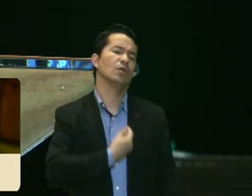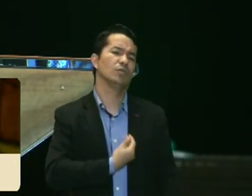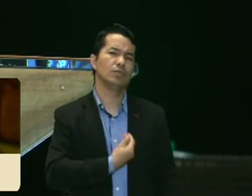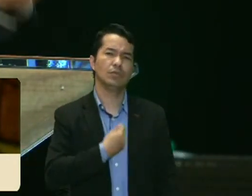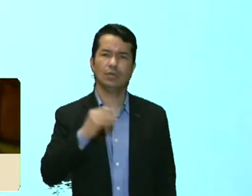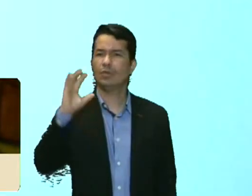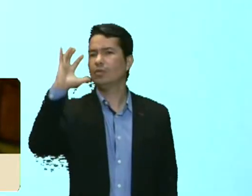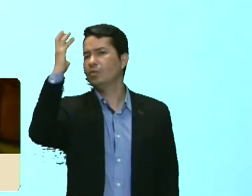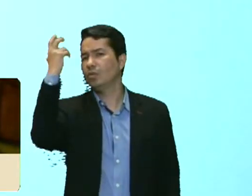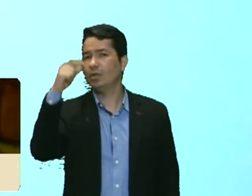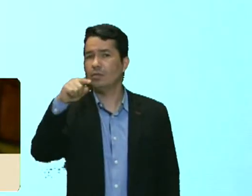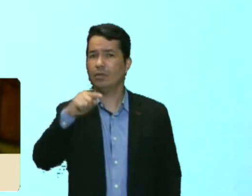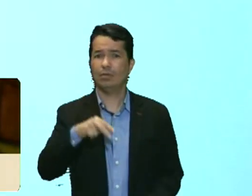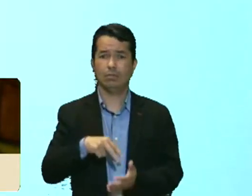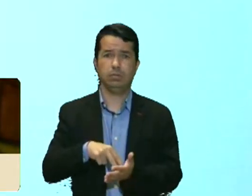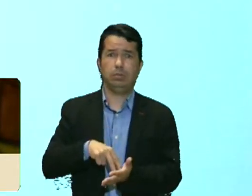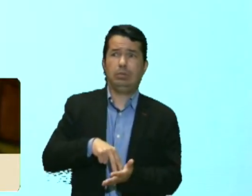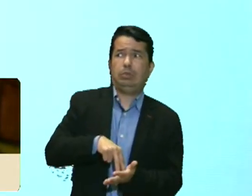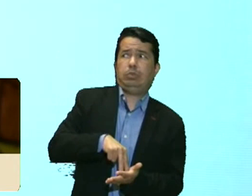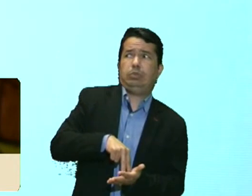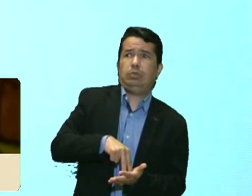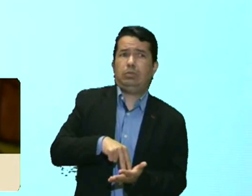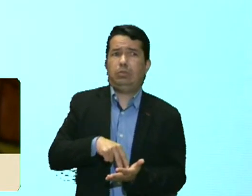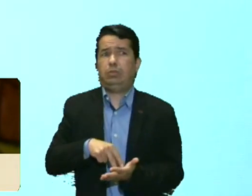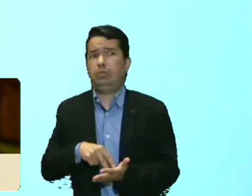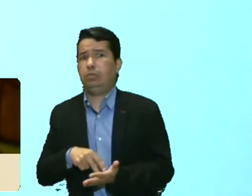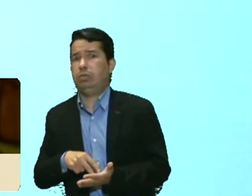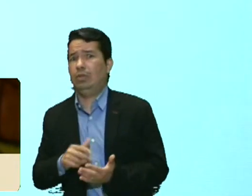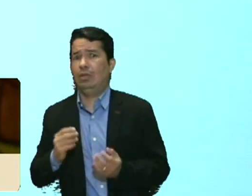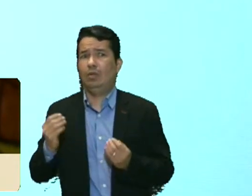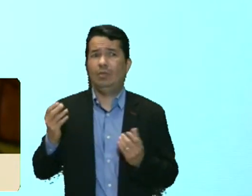o seu relacionamento com Deus, com a igreja, com tudo.